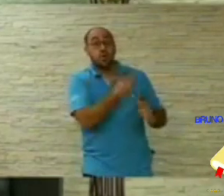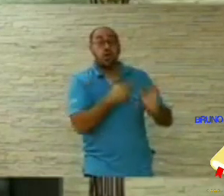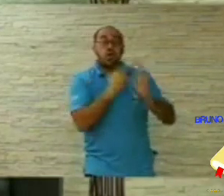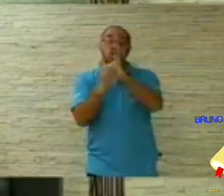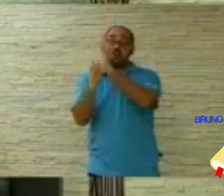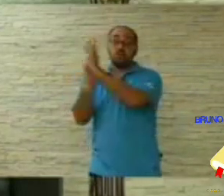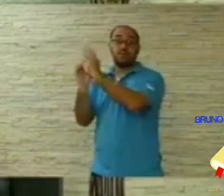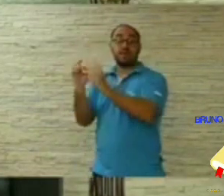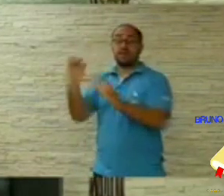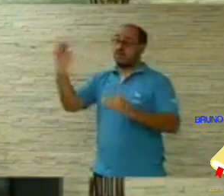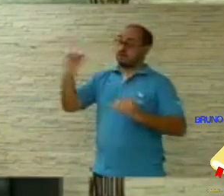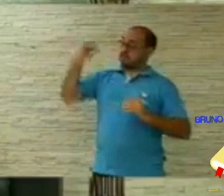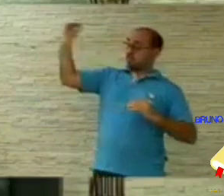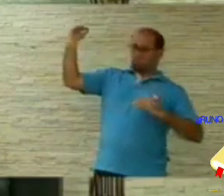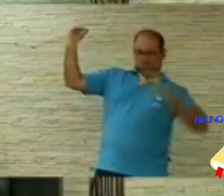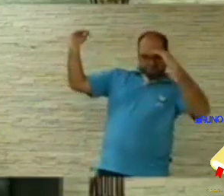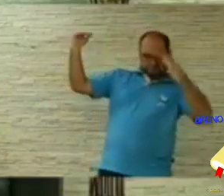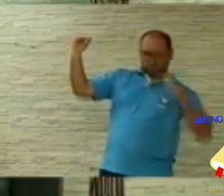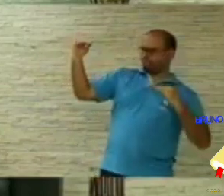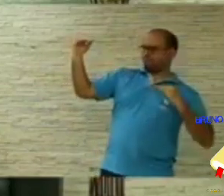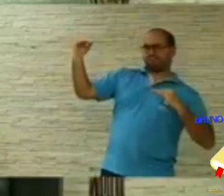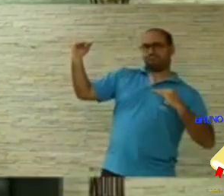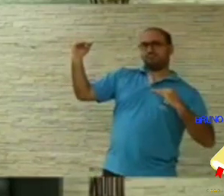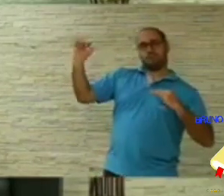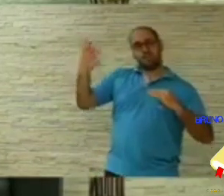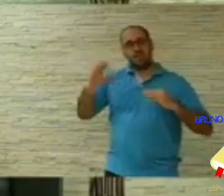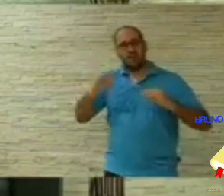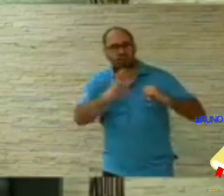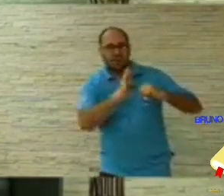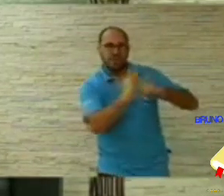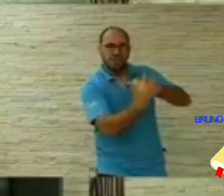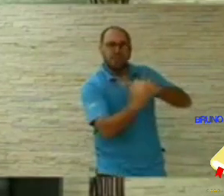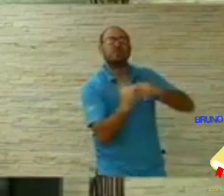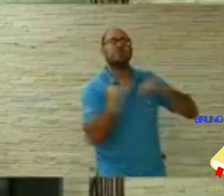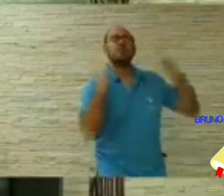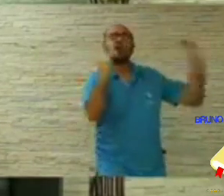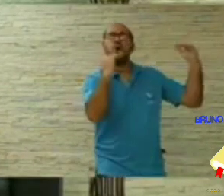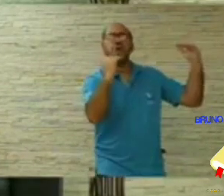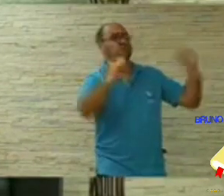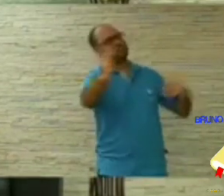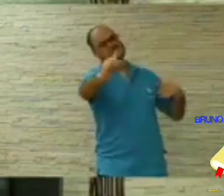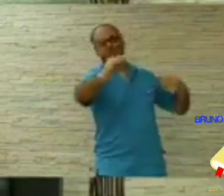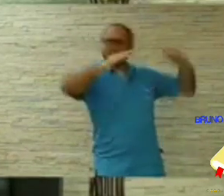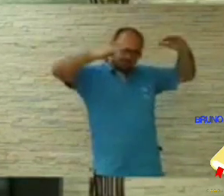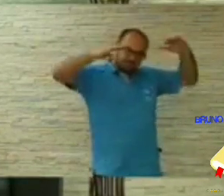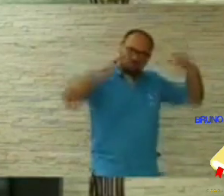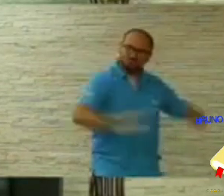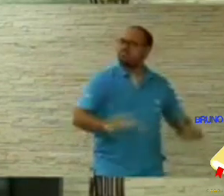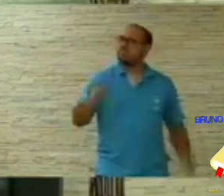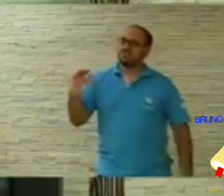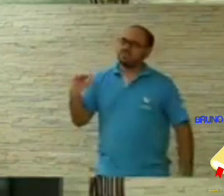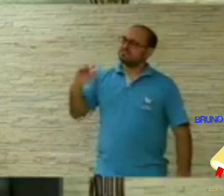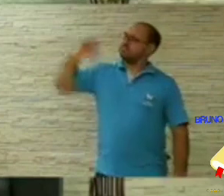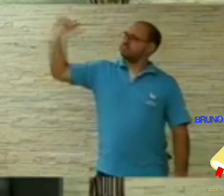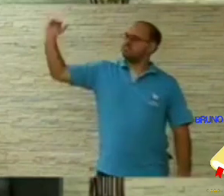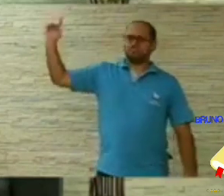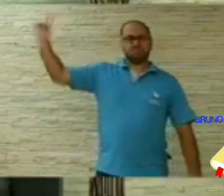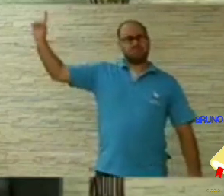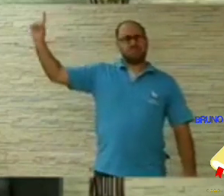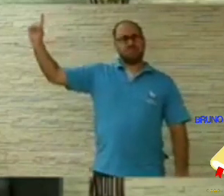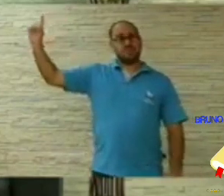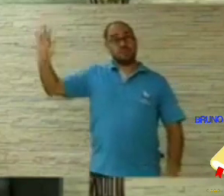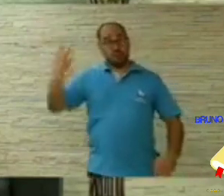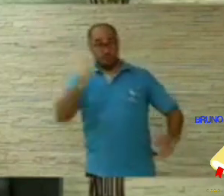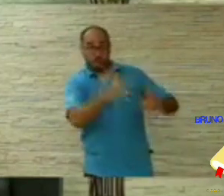também. Ele é maior do que qualquer crise, Ele é maior do que os problemas que você tem enfrentado, sejam eles problemas